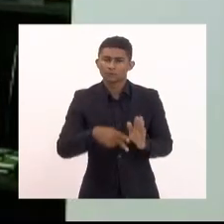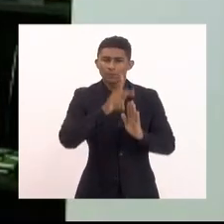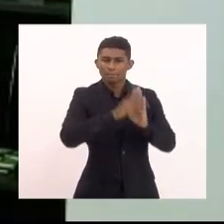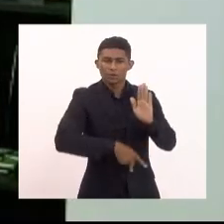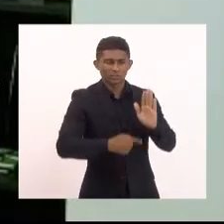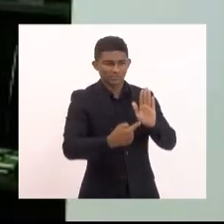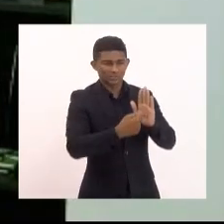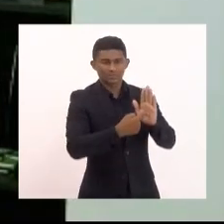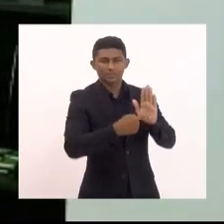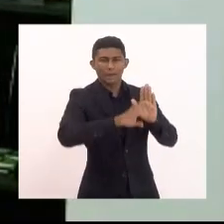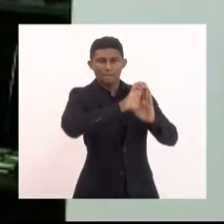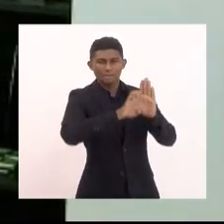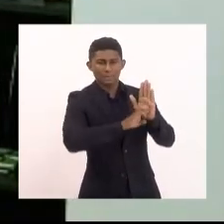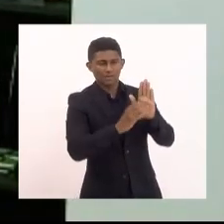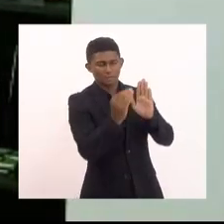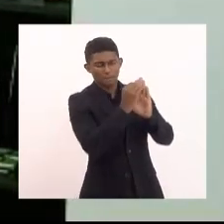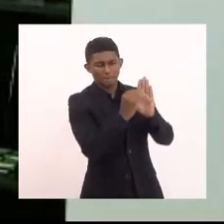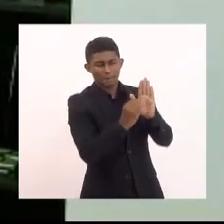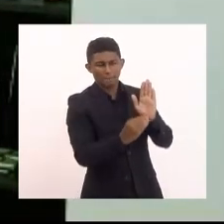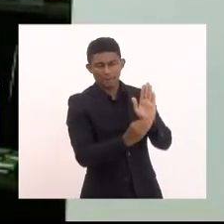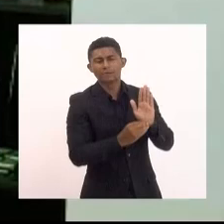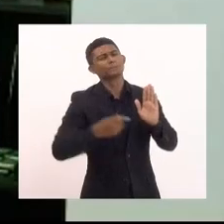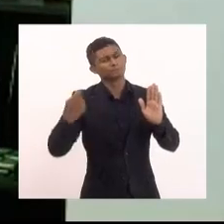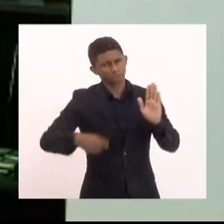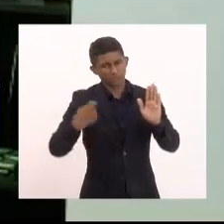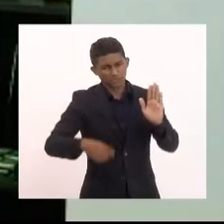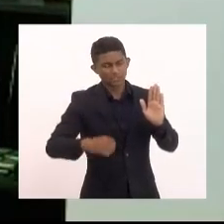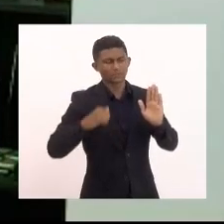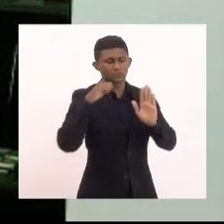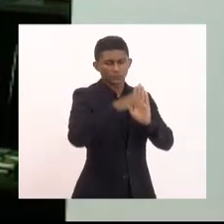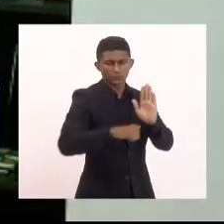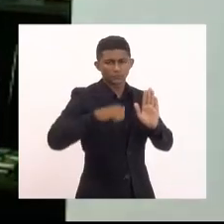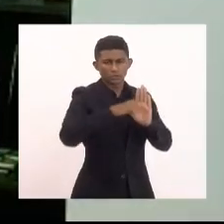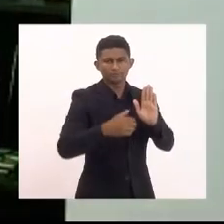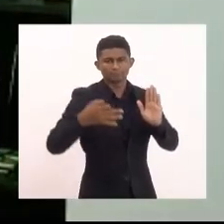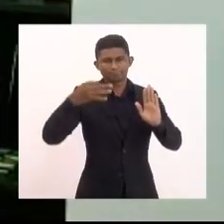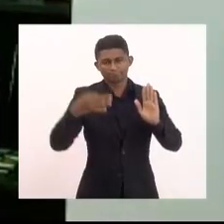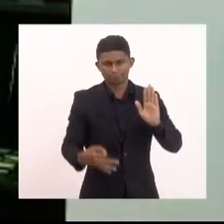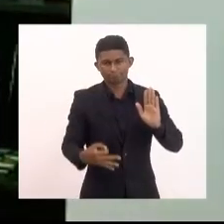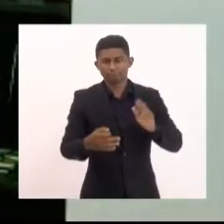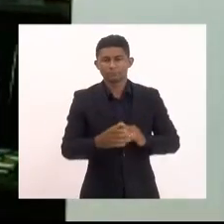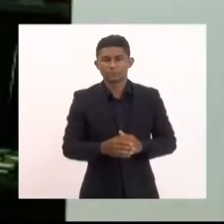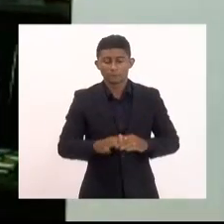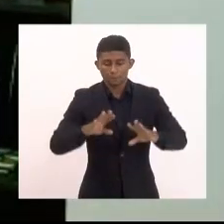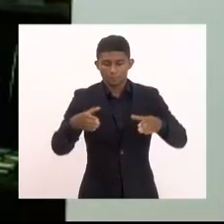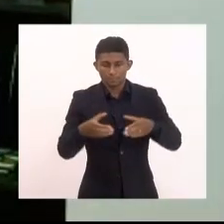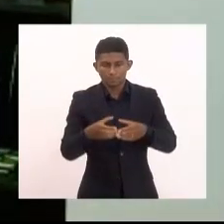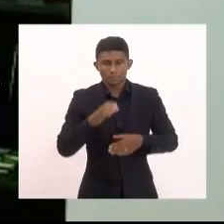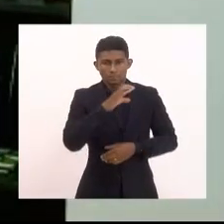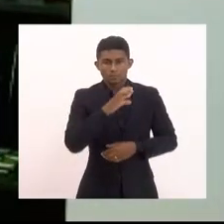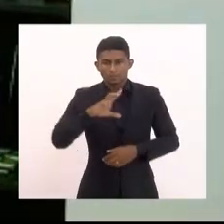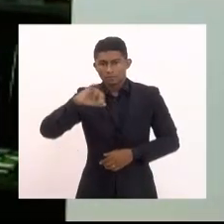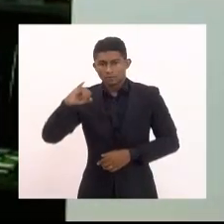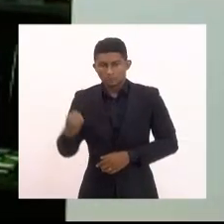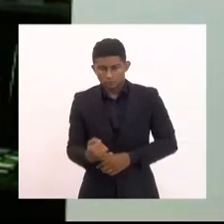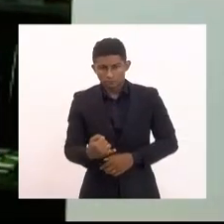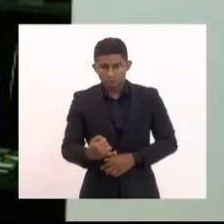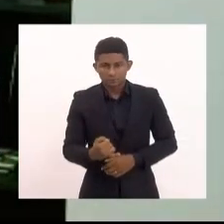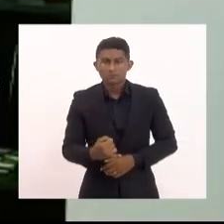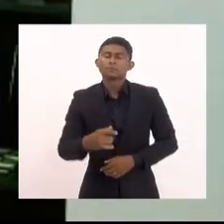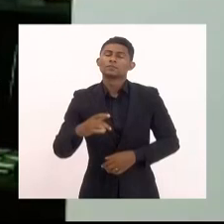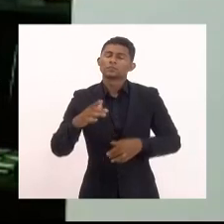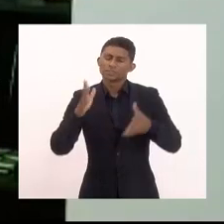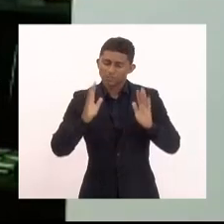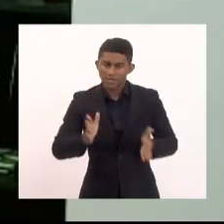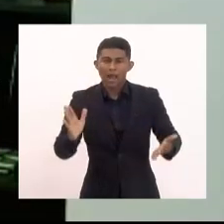merece sofrer essas correções. No parecer da CCJ, algumas correções já